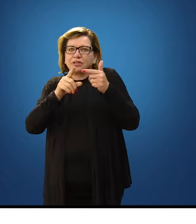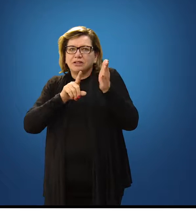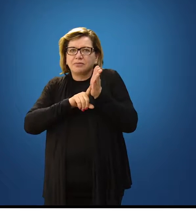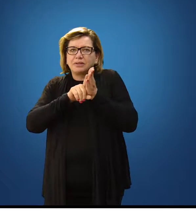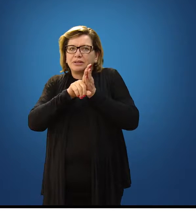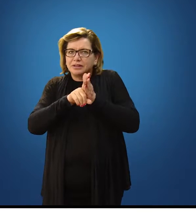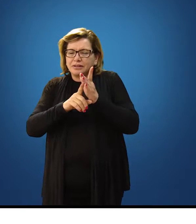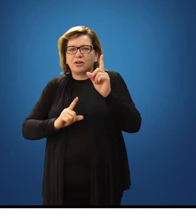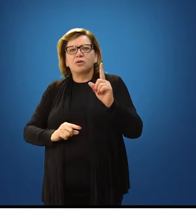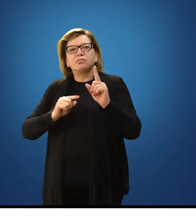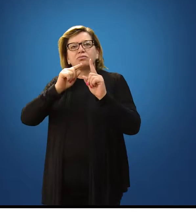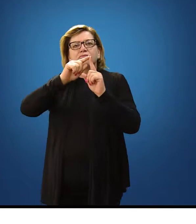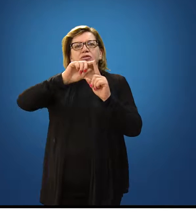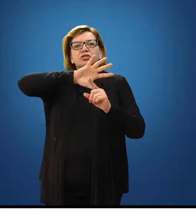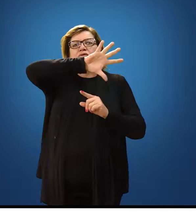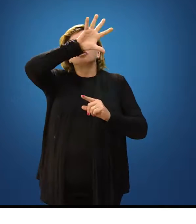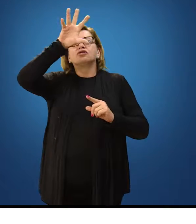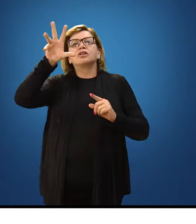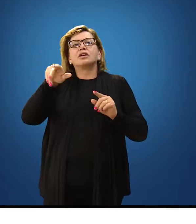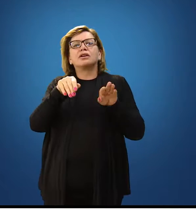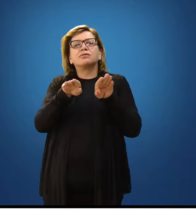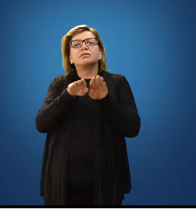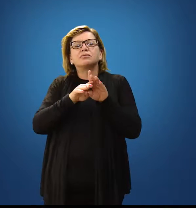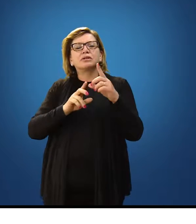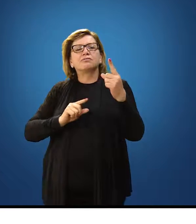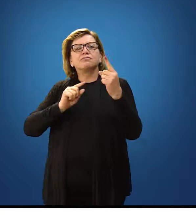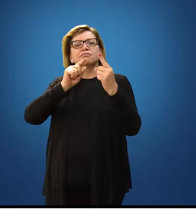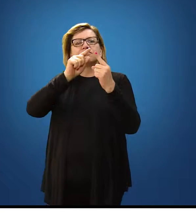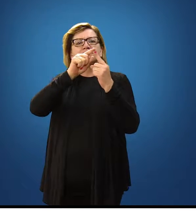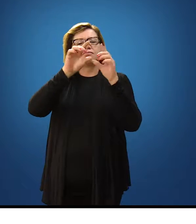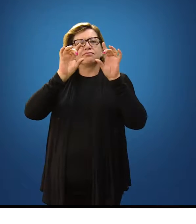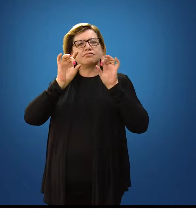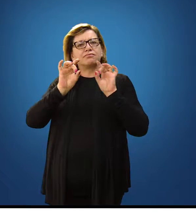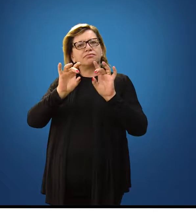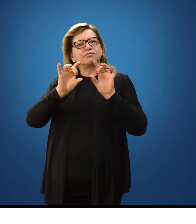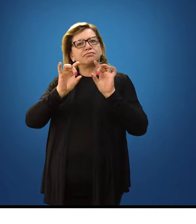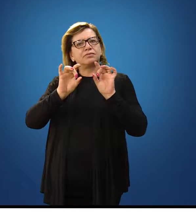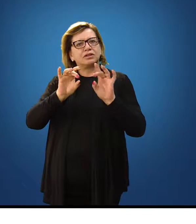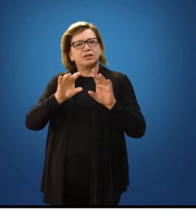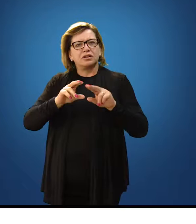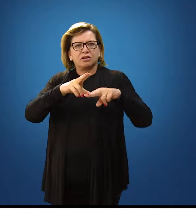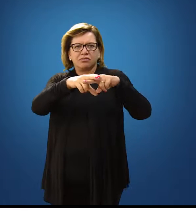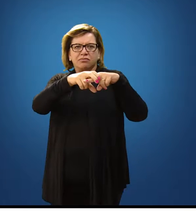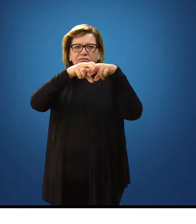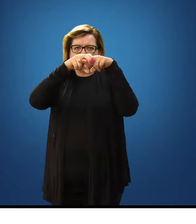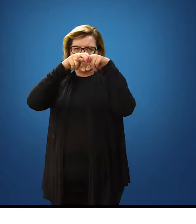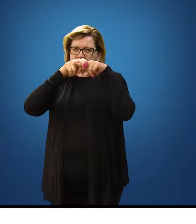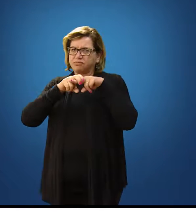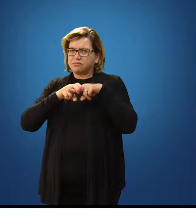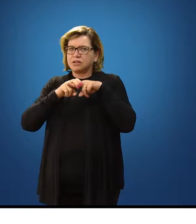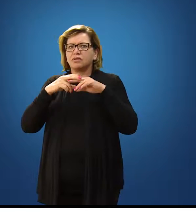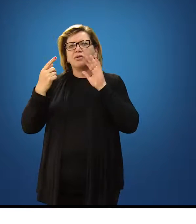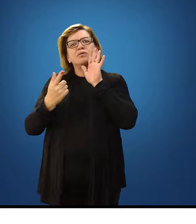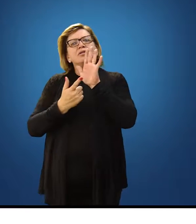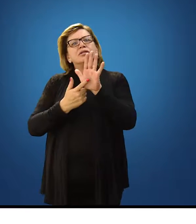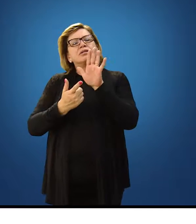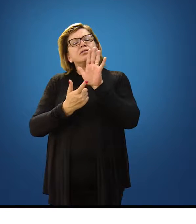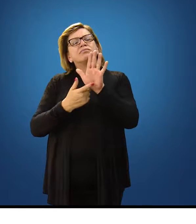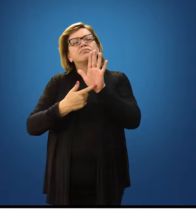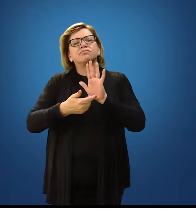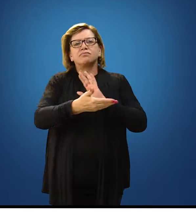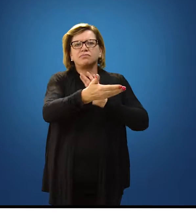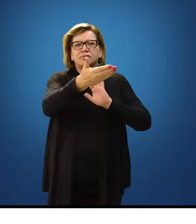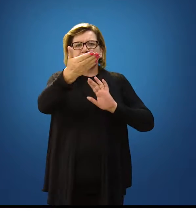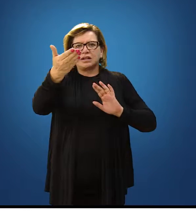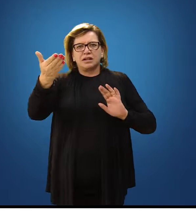objetivo geral e objetivos específicos. Para isso, eu vou apresentar para